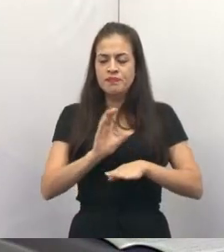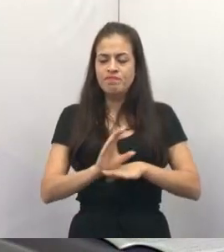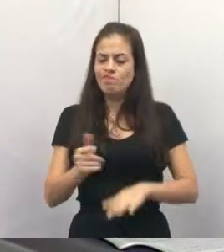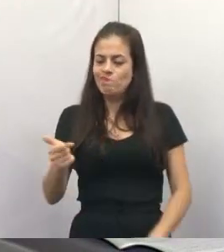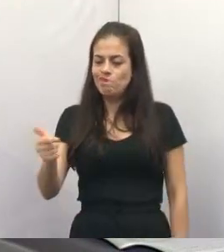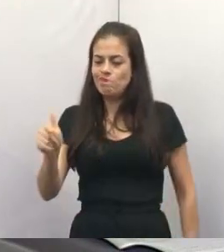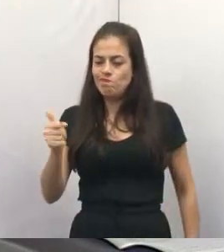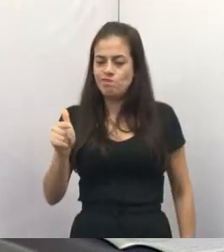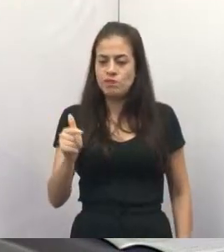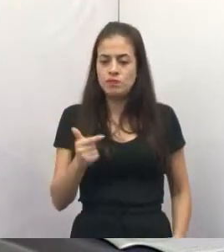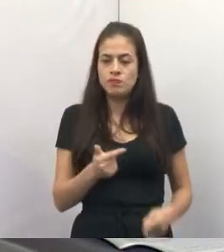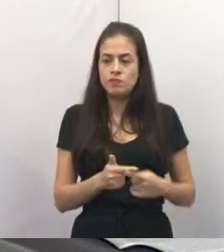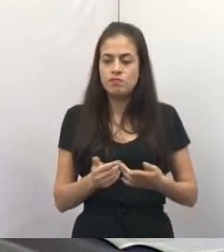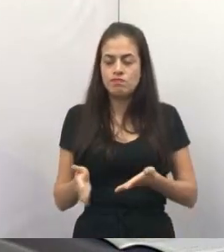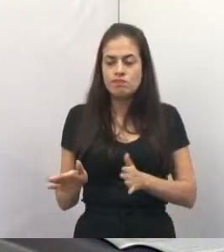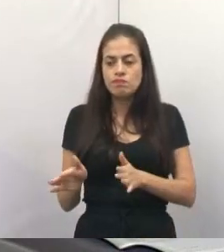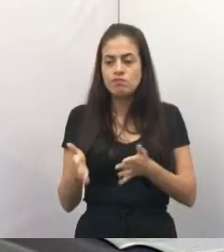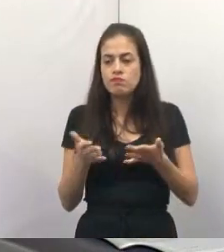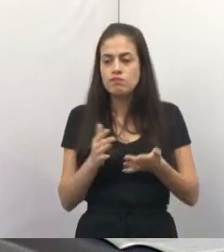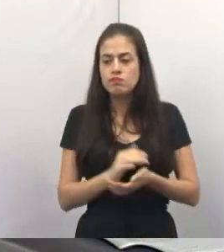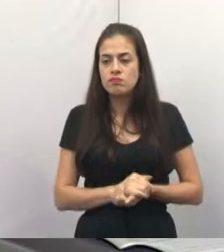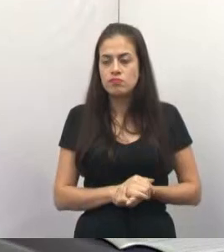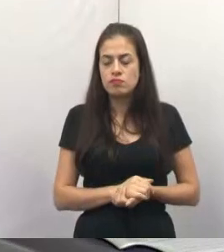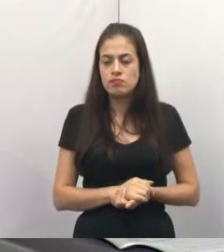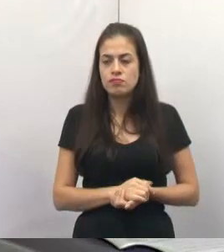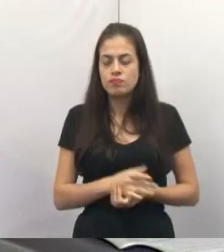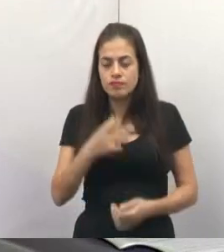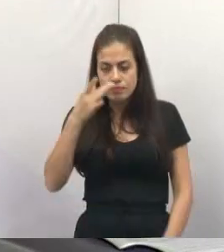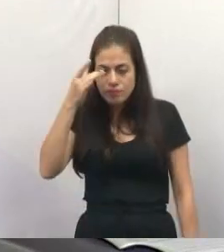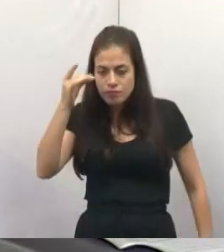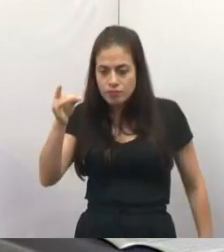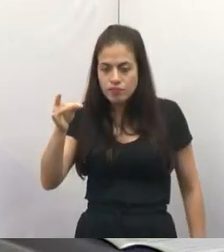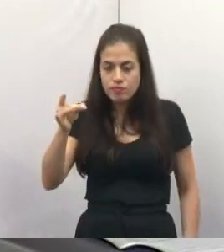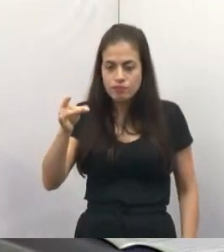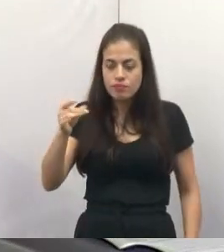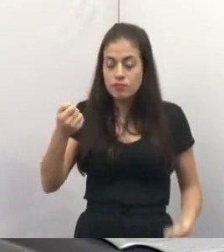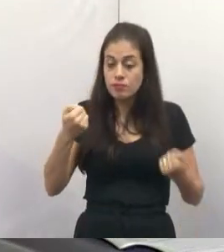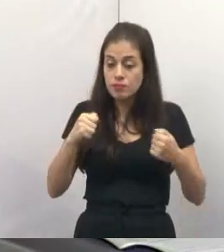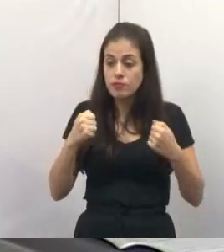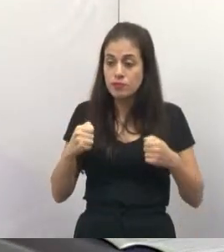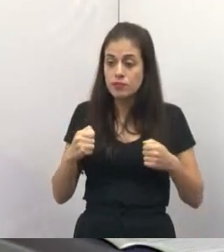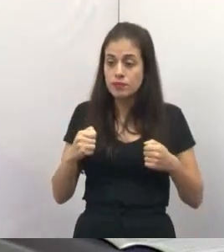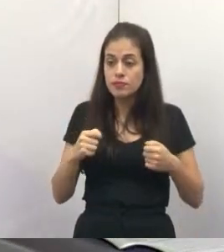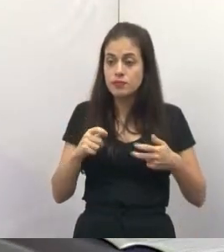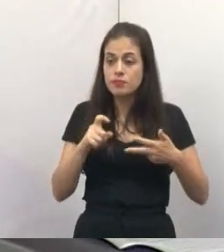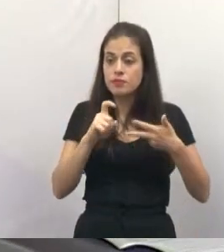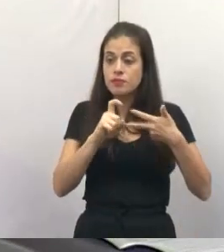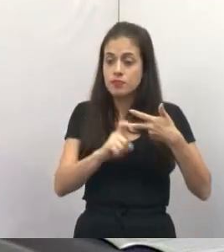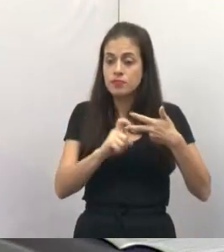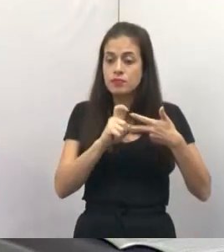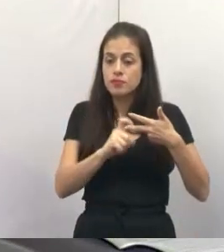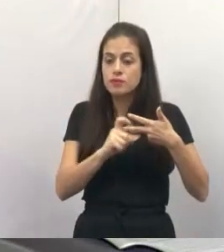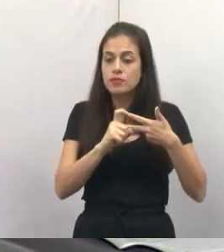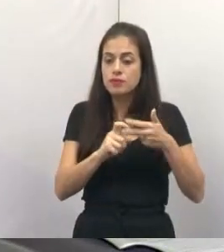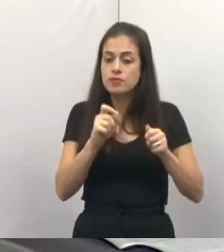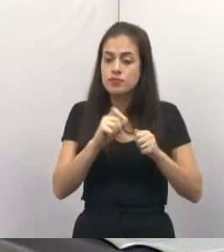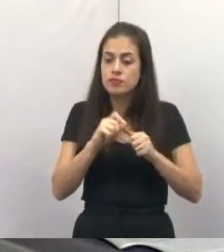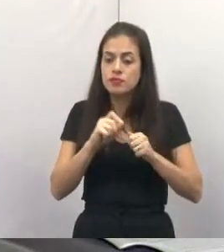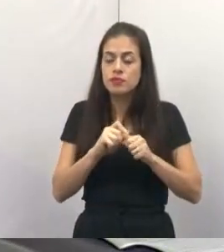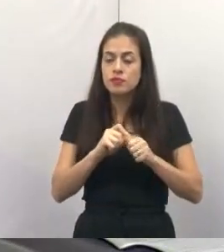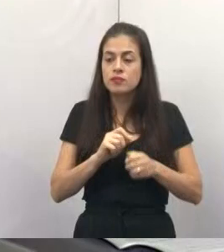inconstitucionalidade por vício de iniciativa, alertando que a iniciativa cabia ao chefe do Poder